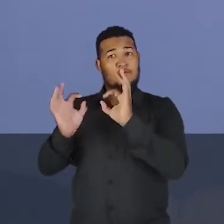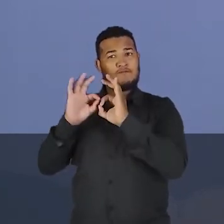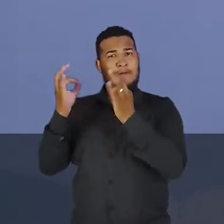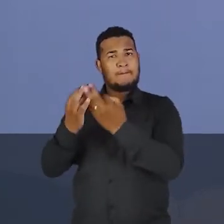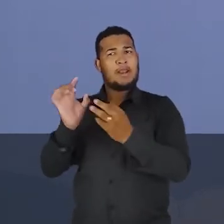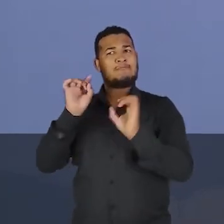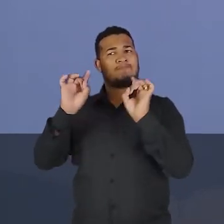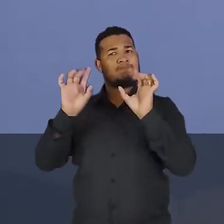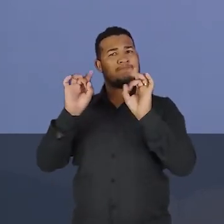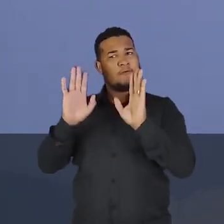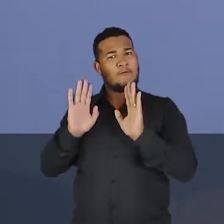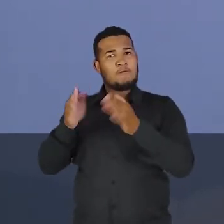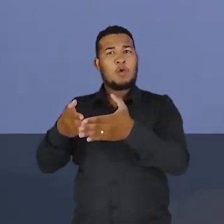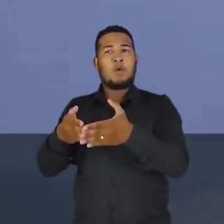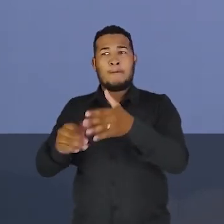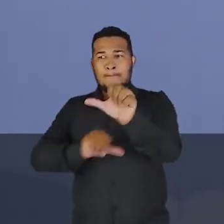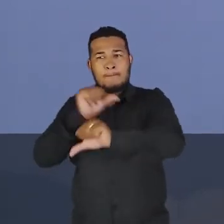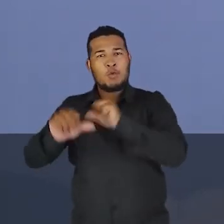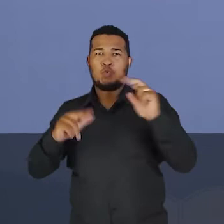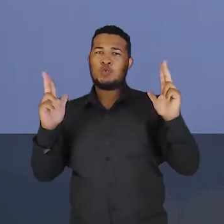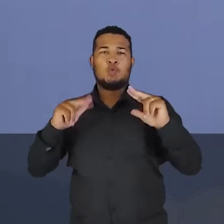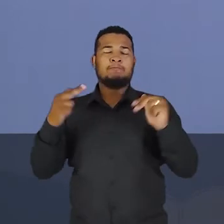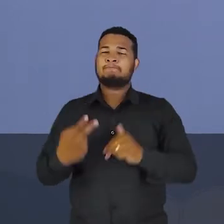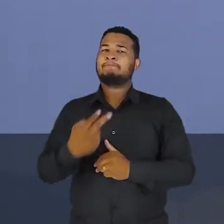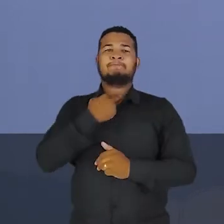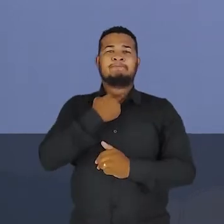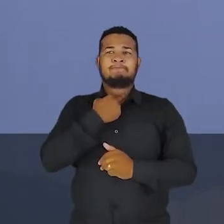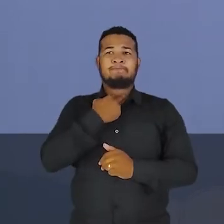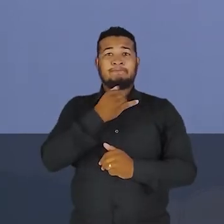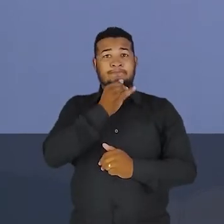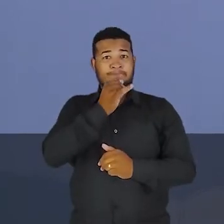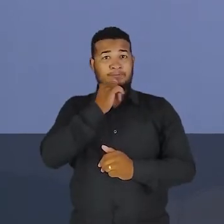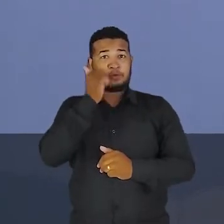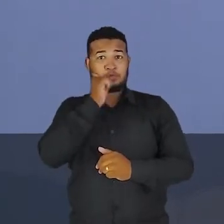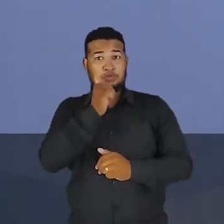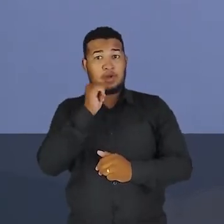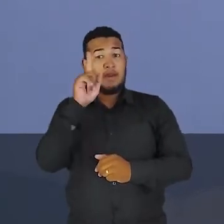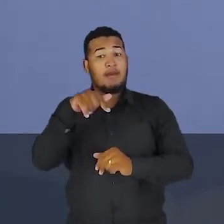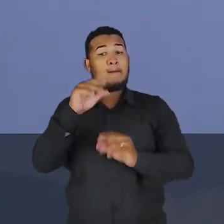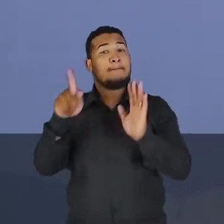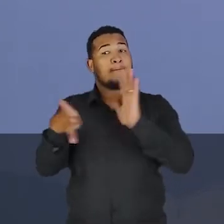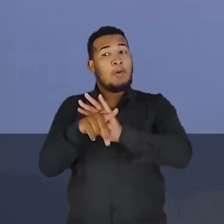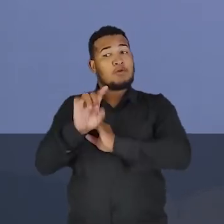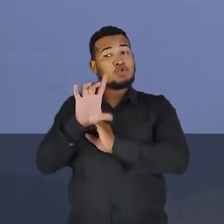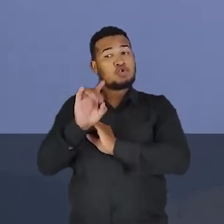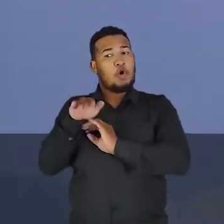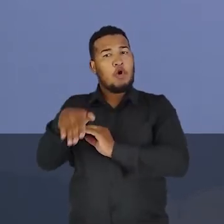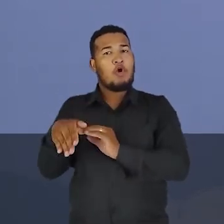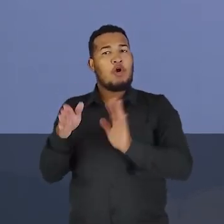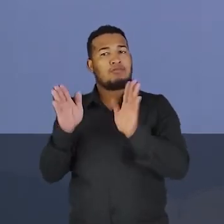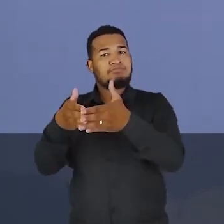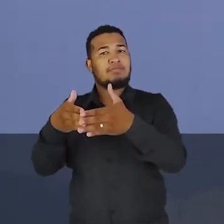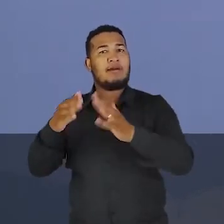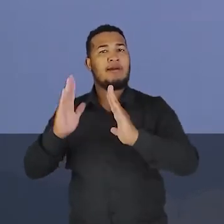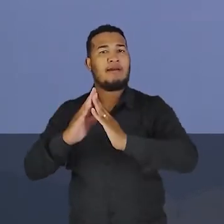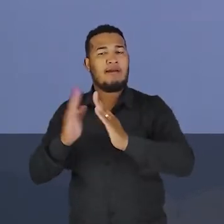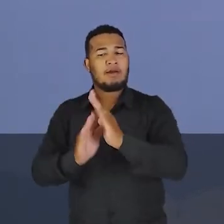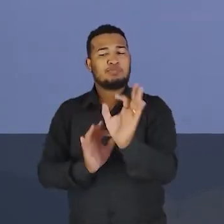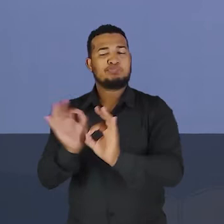específico e que nada pode mudar aquilo. Que a mulher foi feita para o serviço doméstico e que o homem é